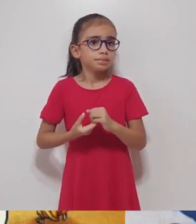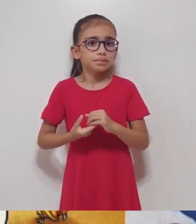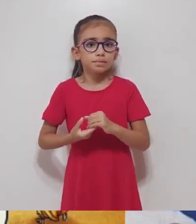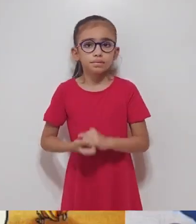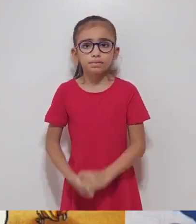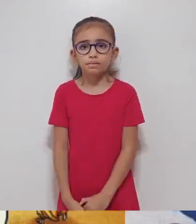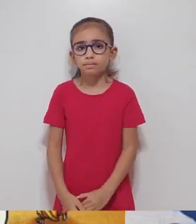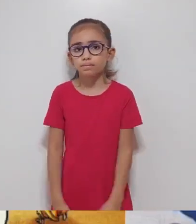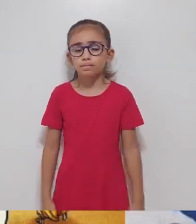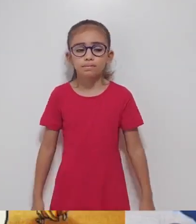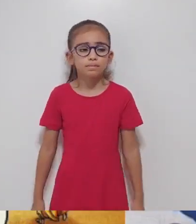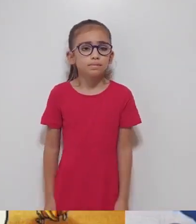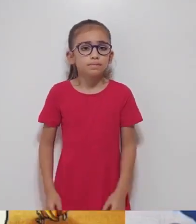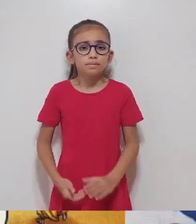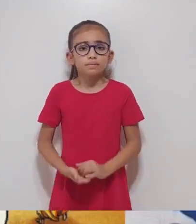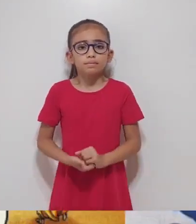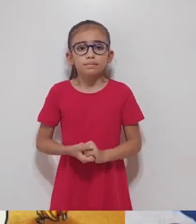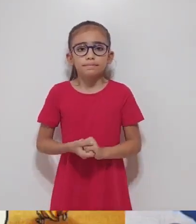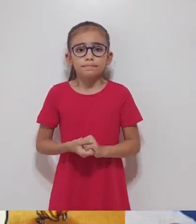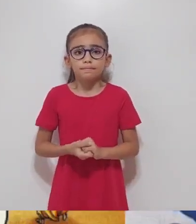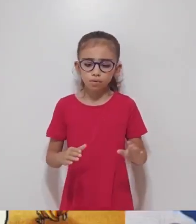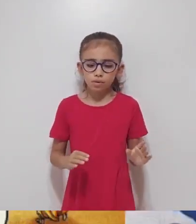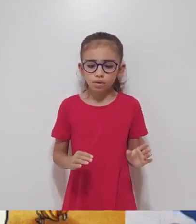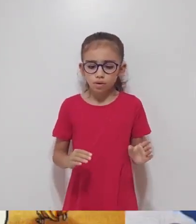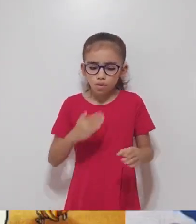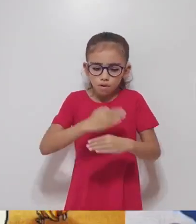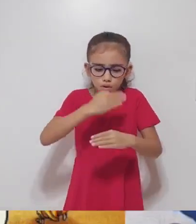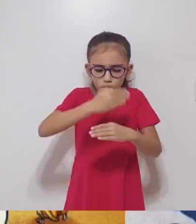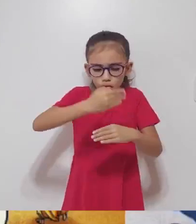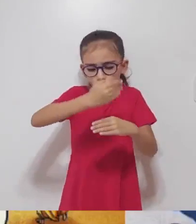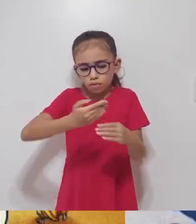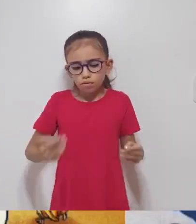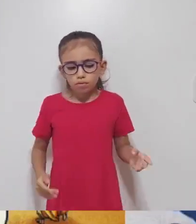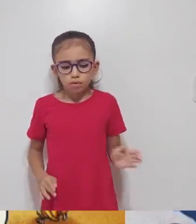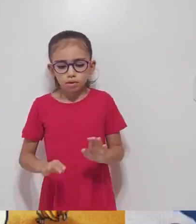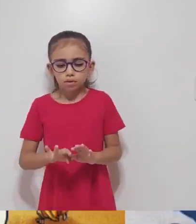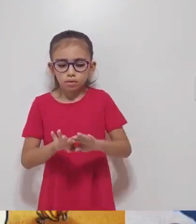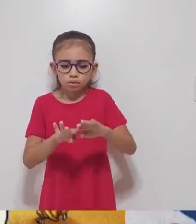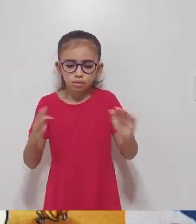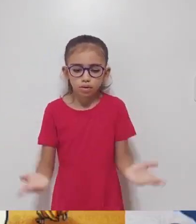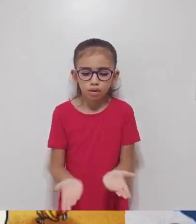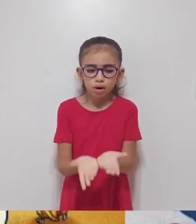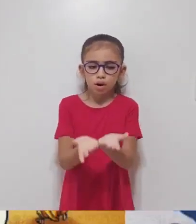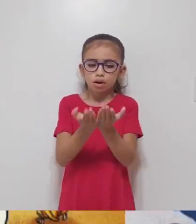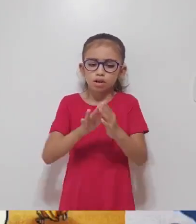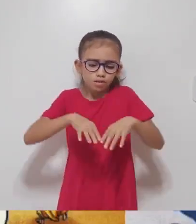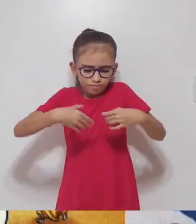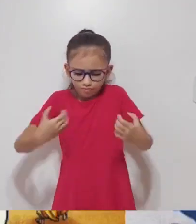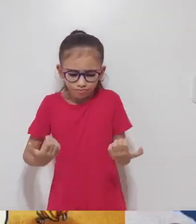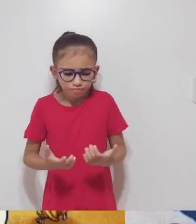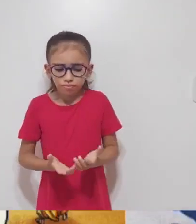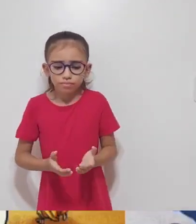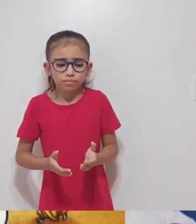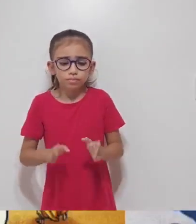Israel. Reconstruiu o altar, que já estava lá todo quebrado. Reconstruiu